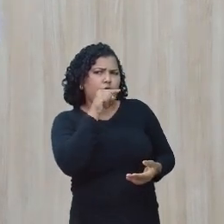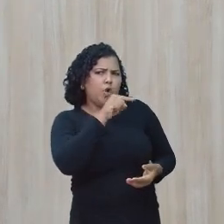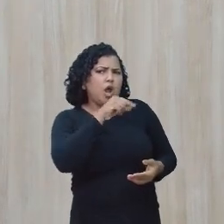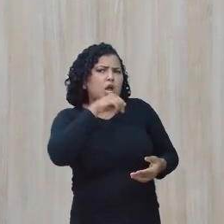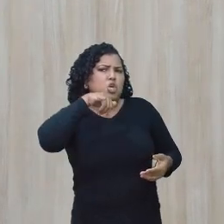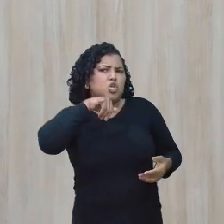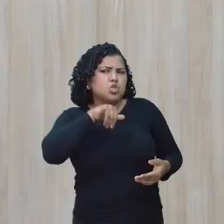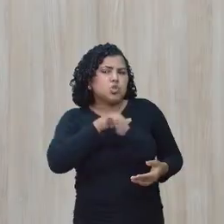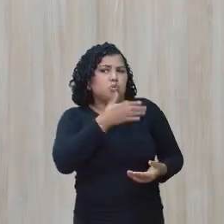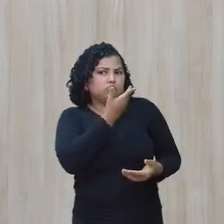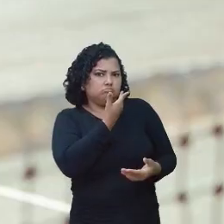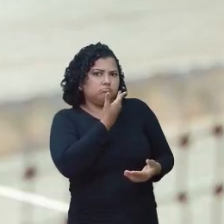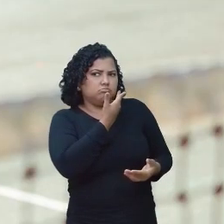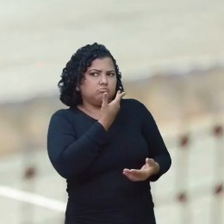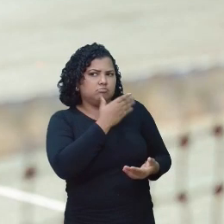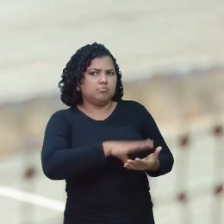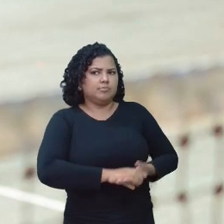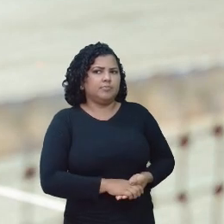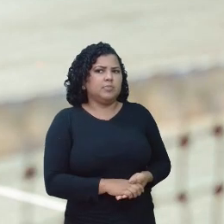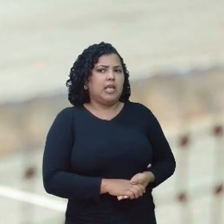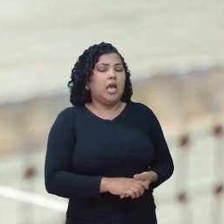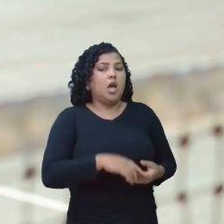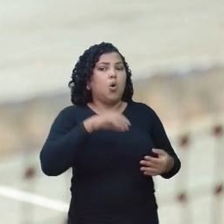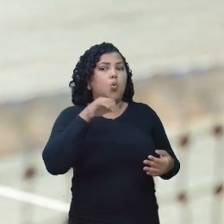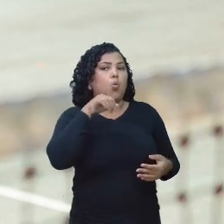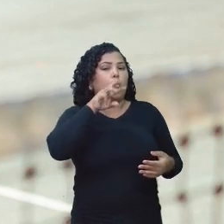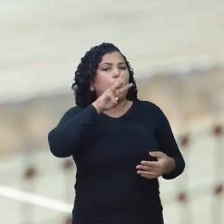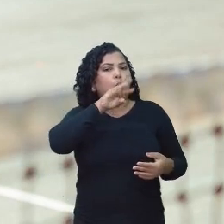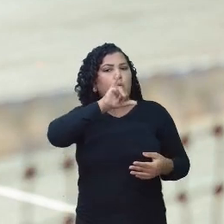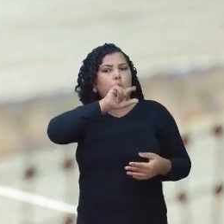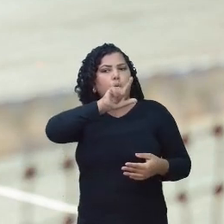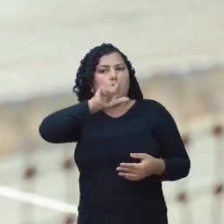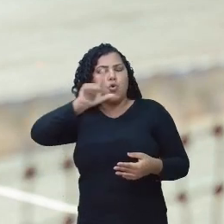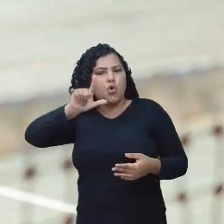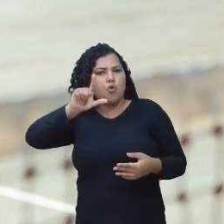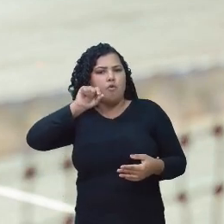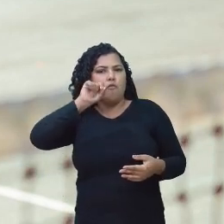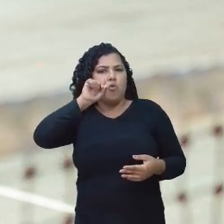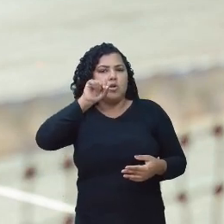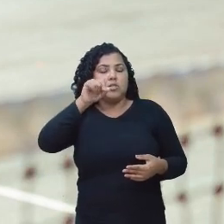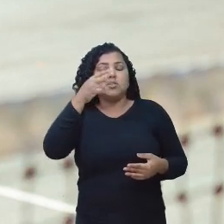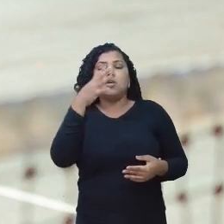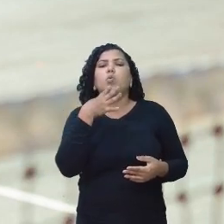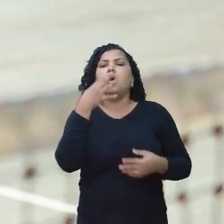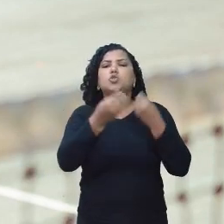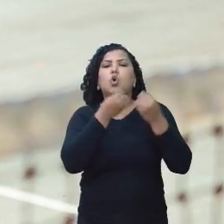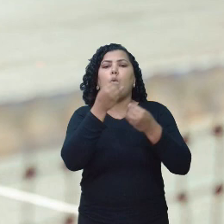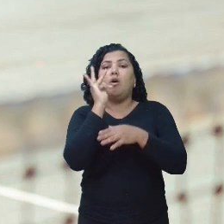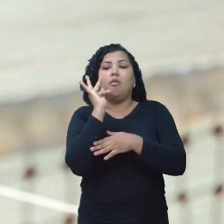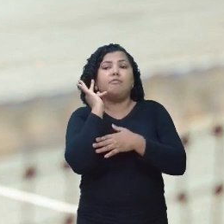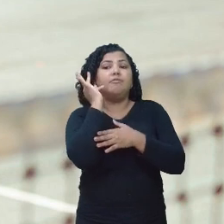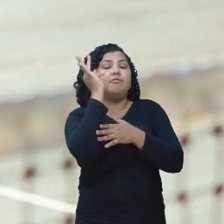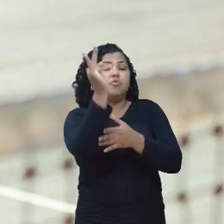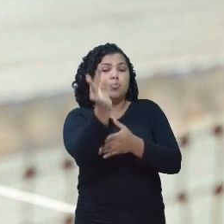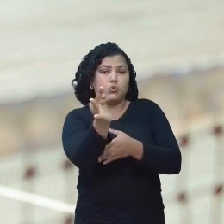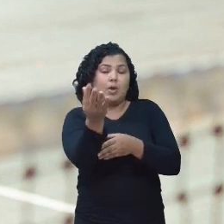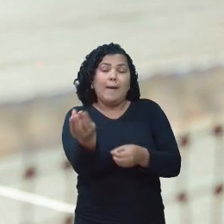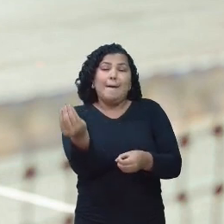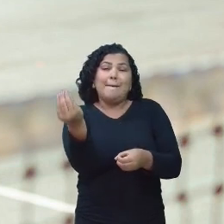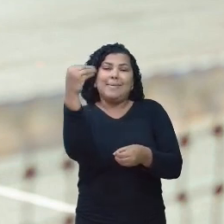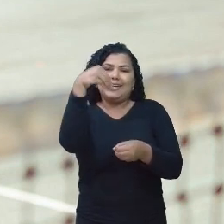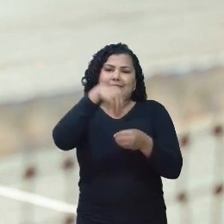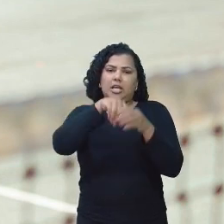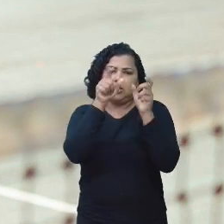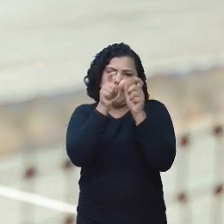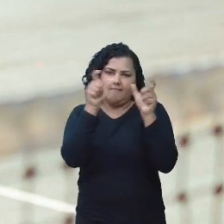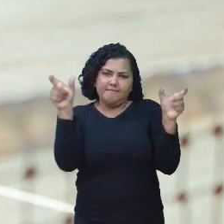you marry me? Ou seja, o will aqui, você conhece como a partícula do futuro, mas nesse caso aqui ele está como